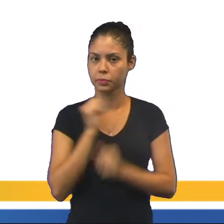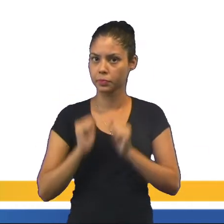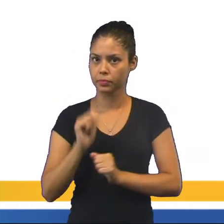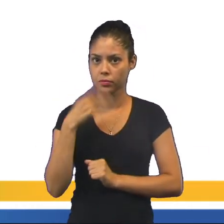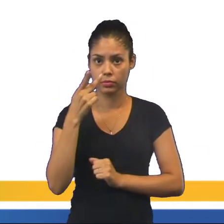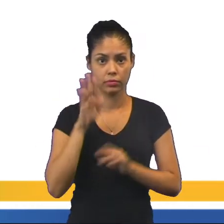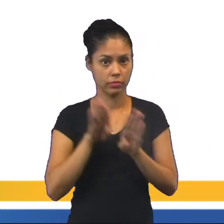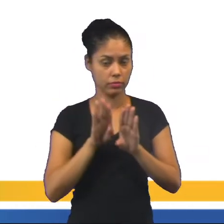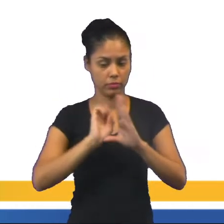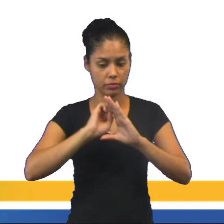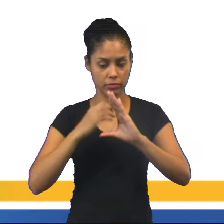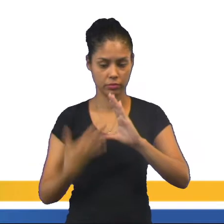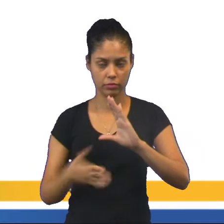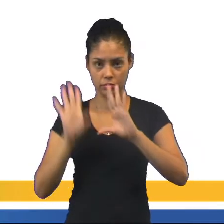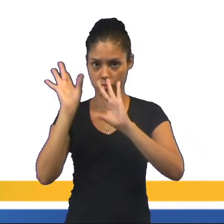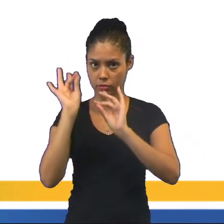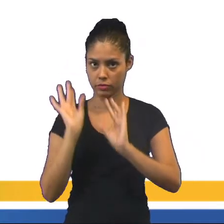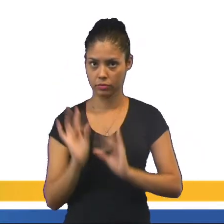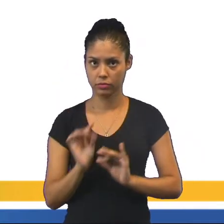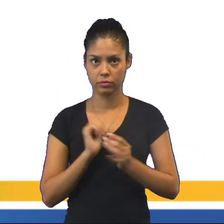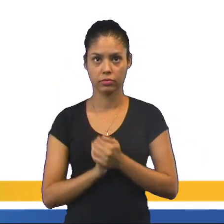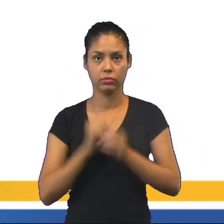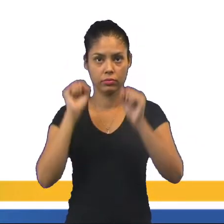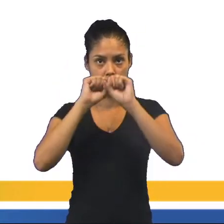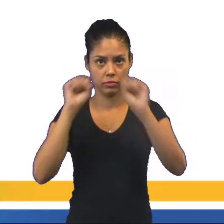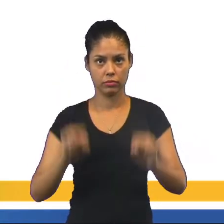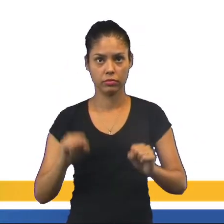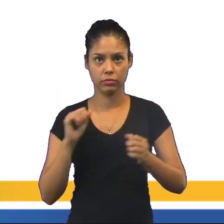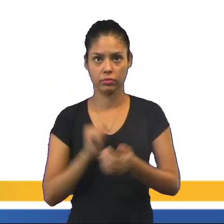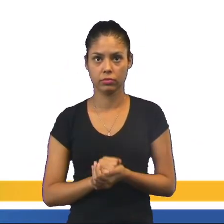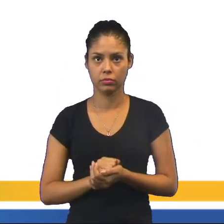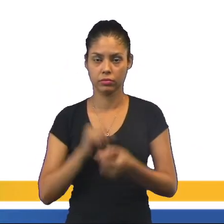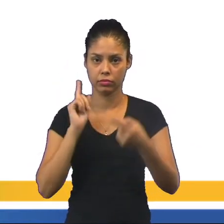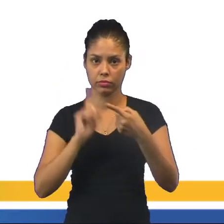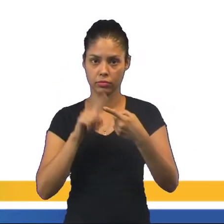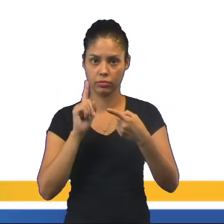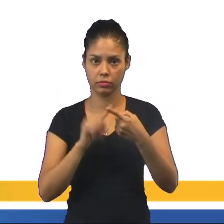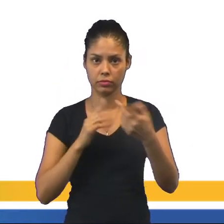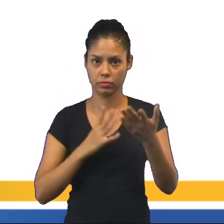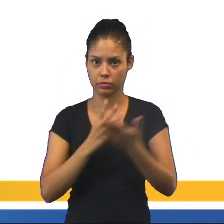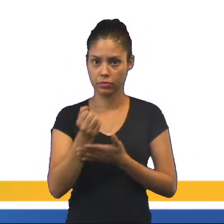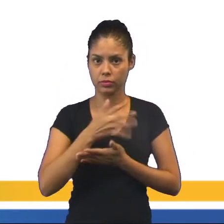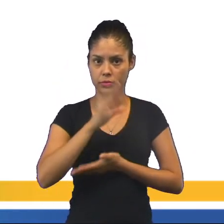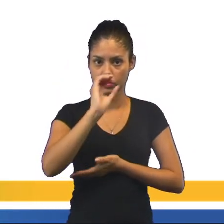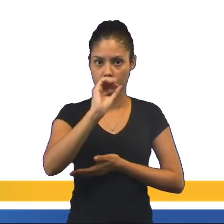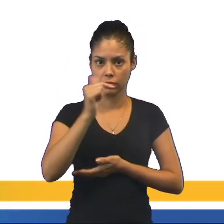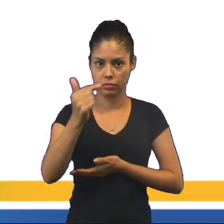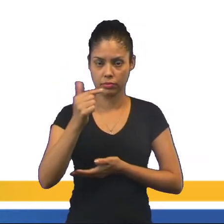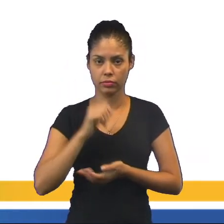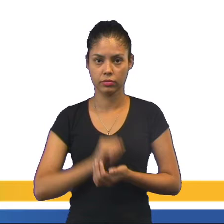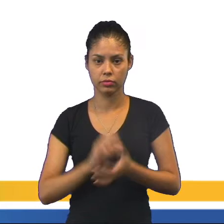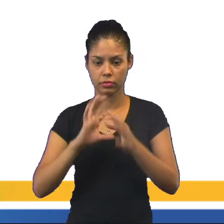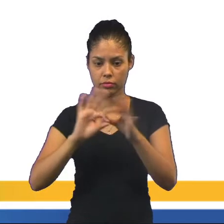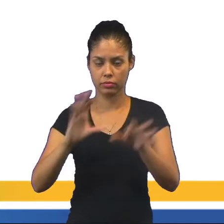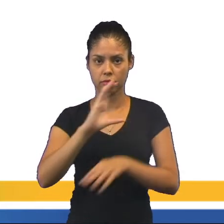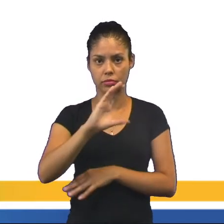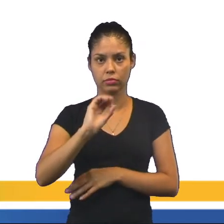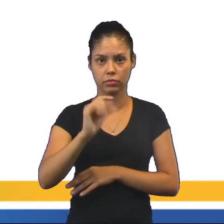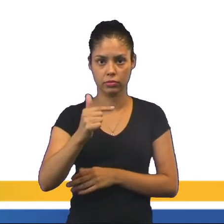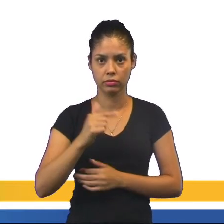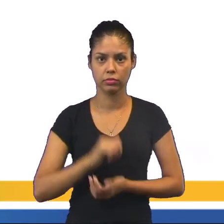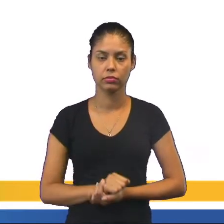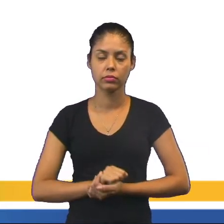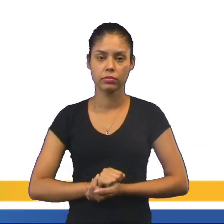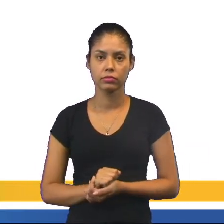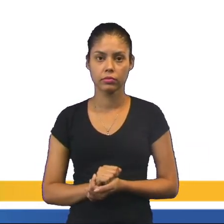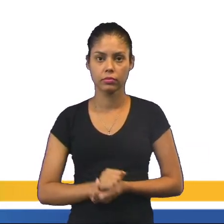citar aí que características desempenhadas por esse sistema são a captação de oxigênio, liberação do gás